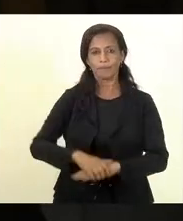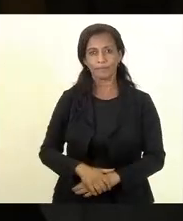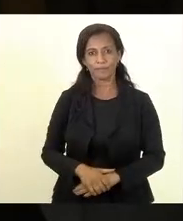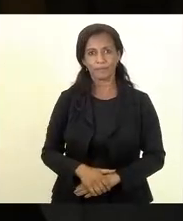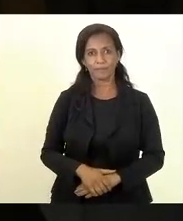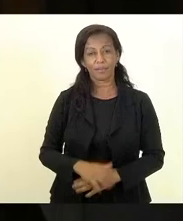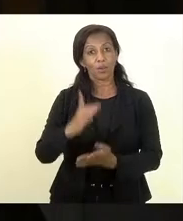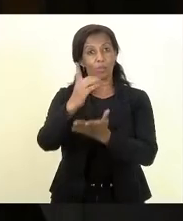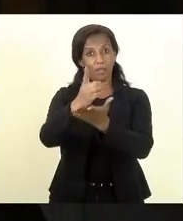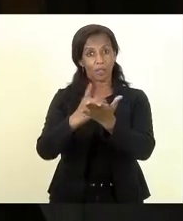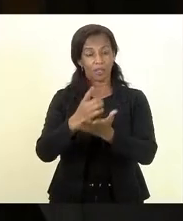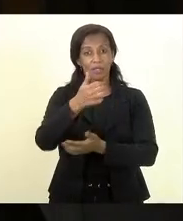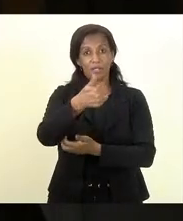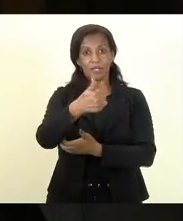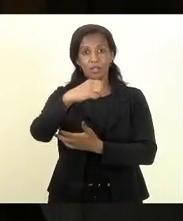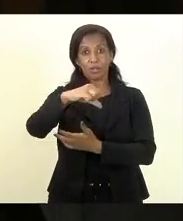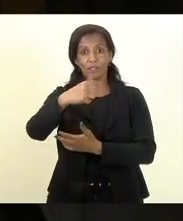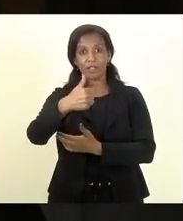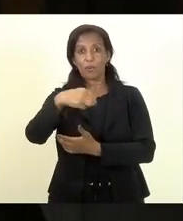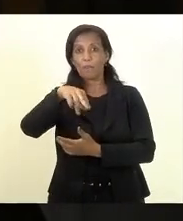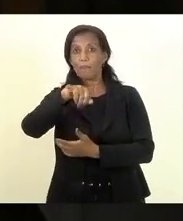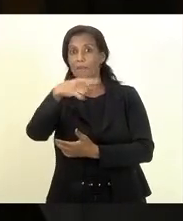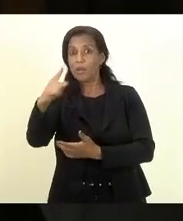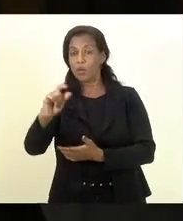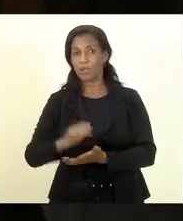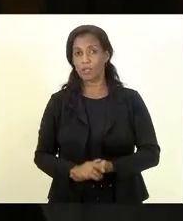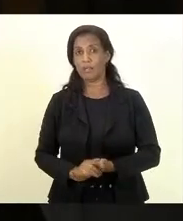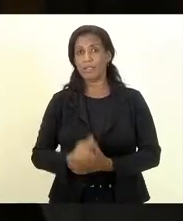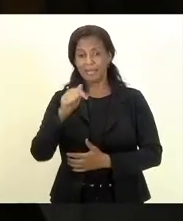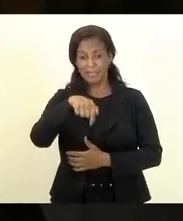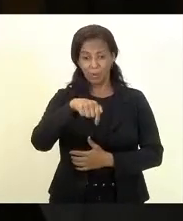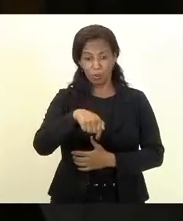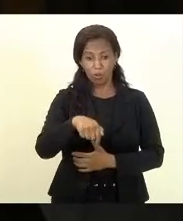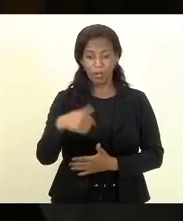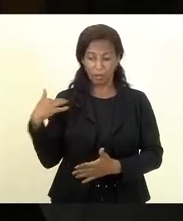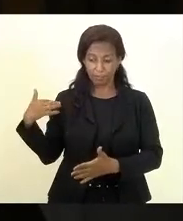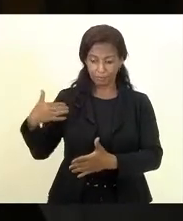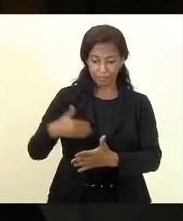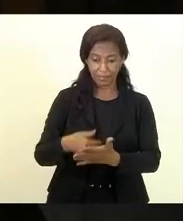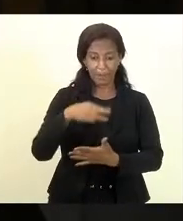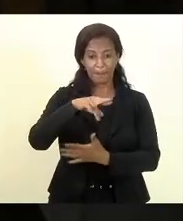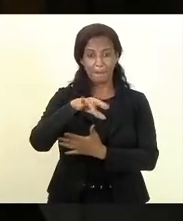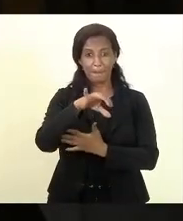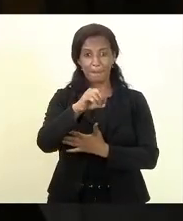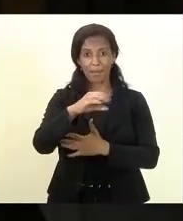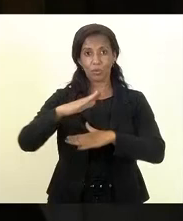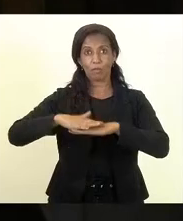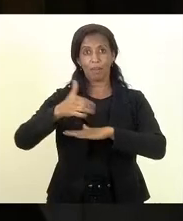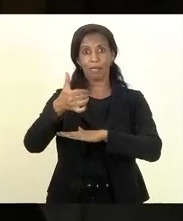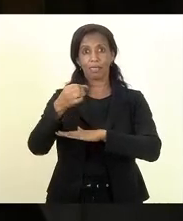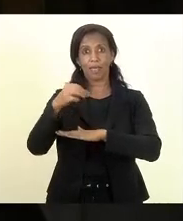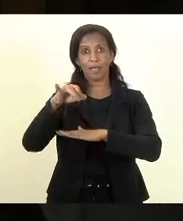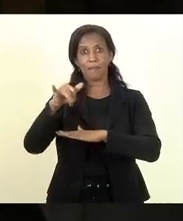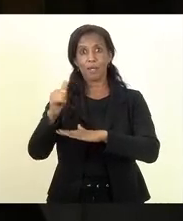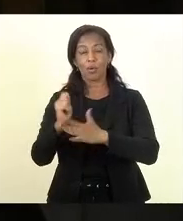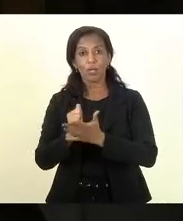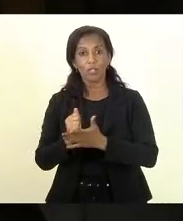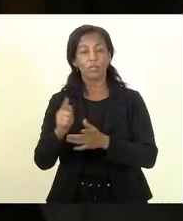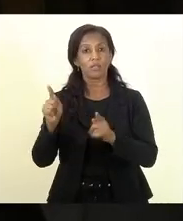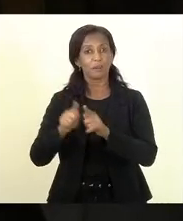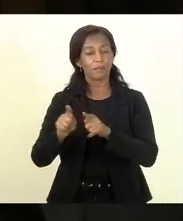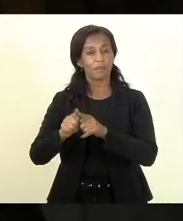de 191 milhões. E até março desse ano, já são mais de 10 milhões de restos a